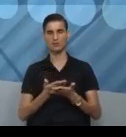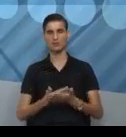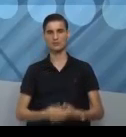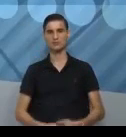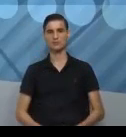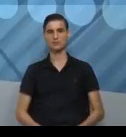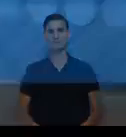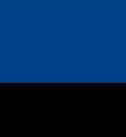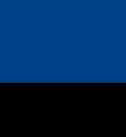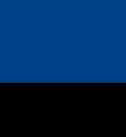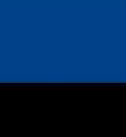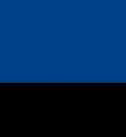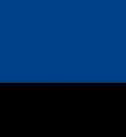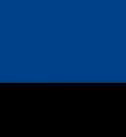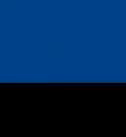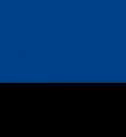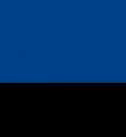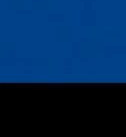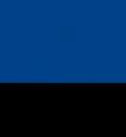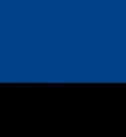hoje.